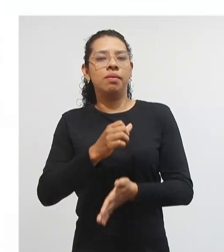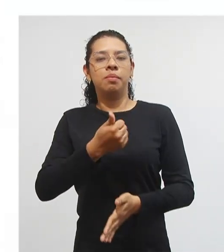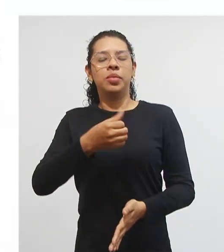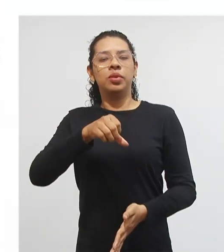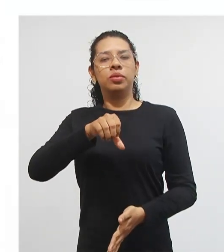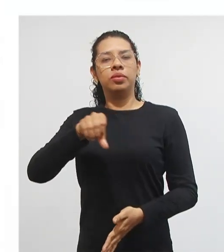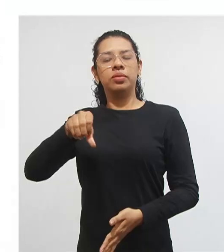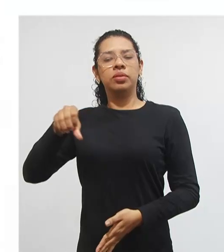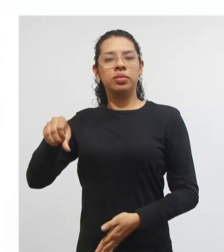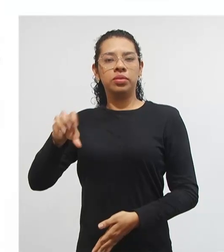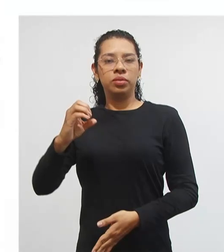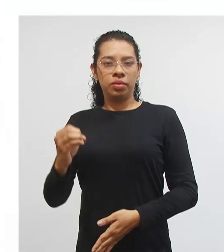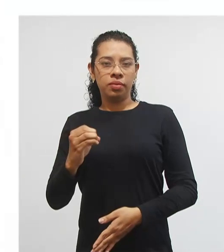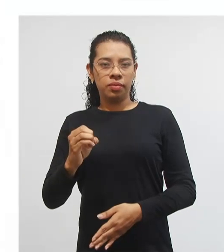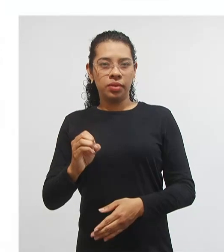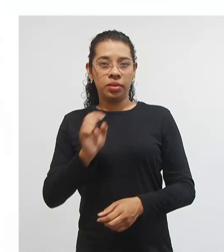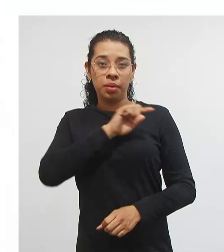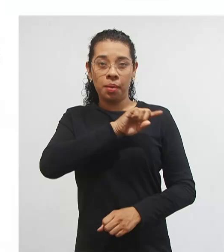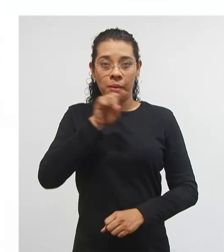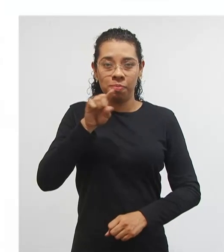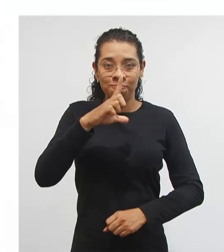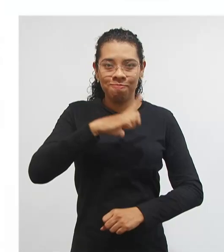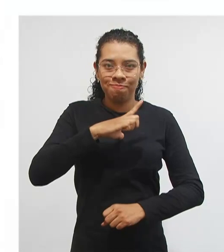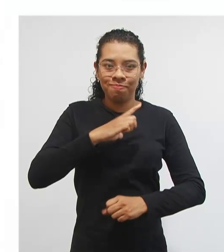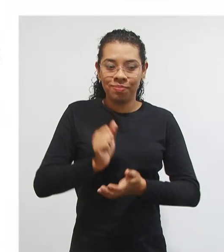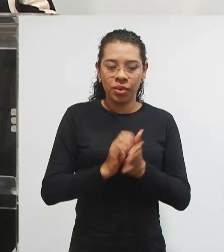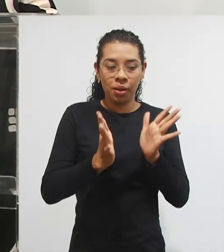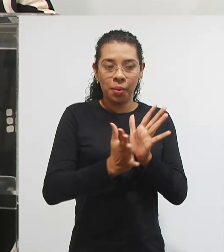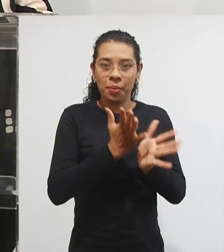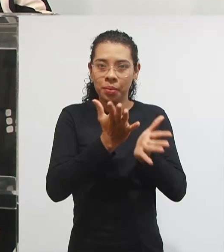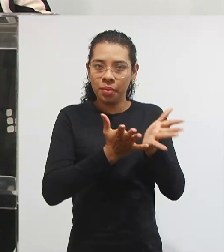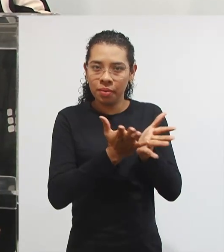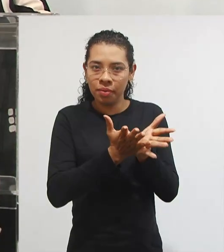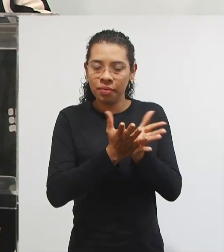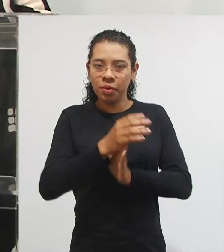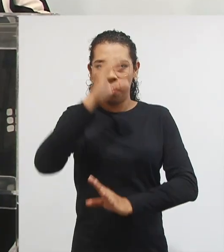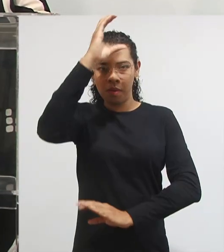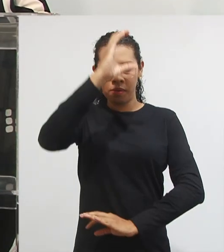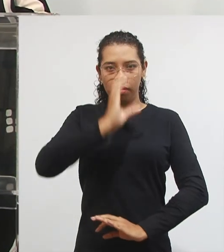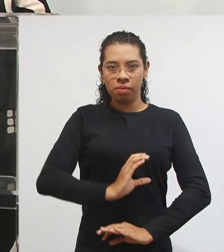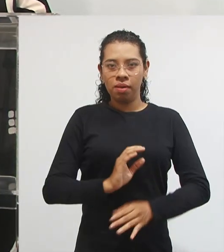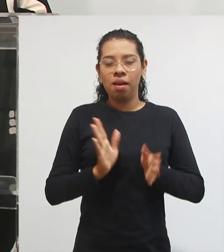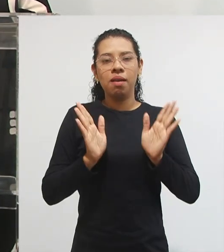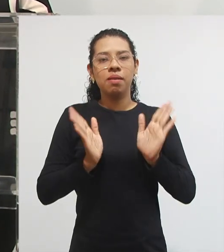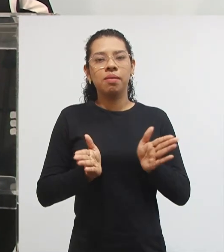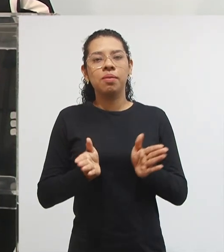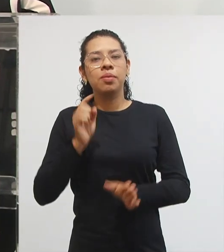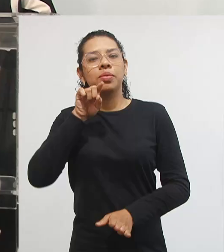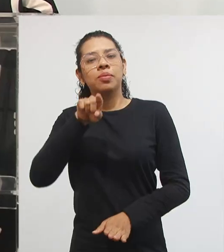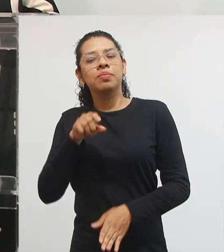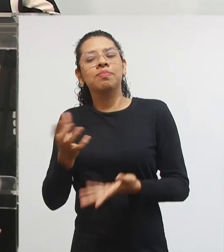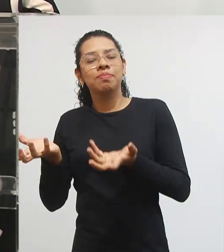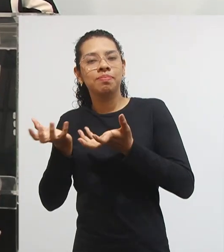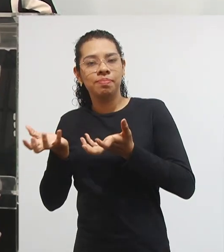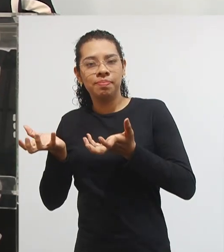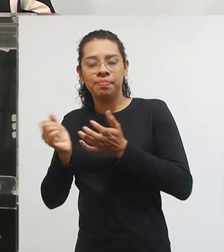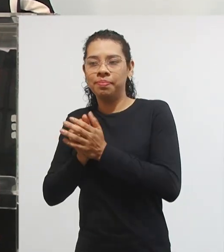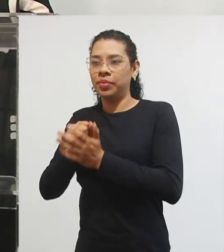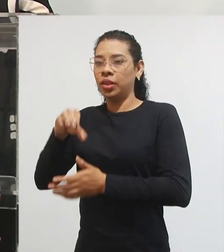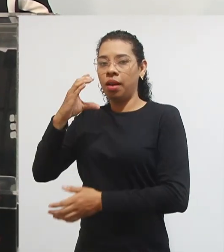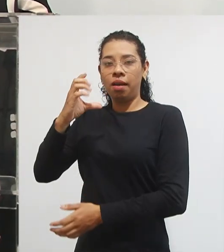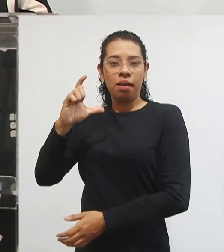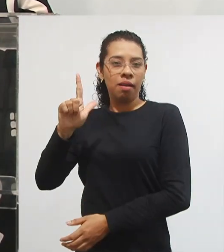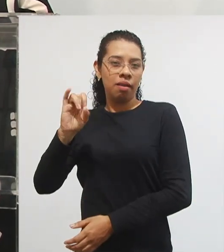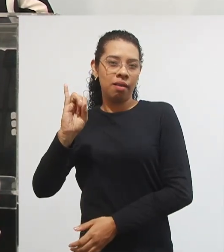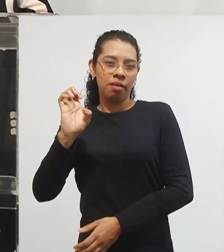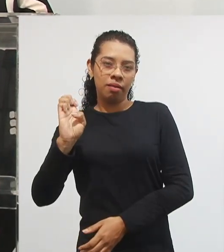você obter esses serviços que antes você obtinha como cidadão, você está obtendo como cliente, porque na privatização